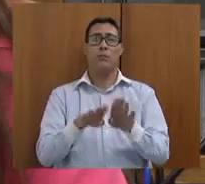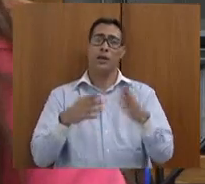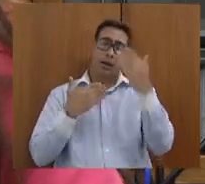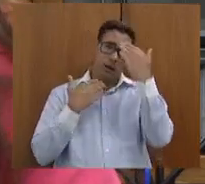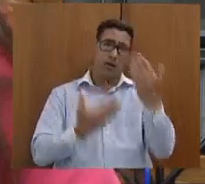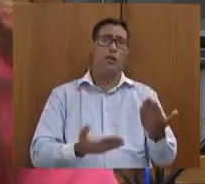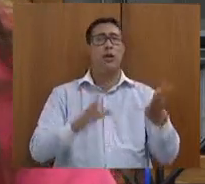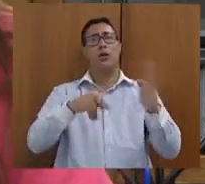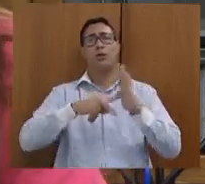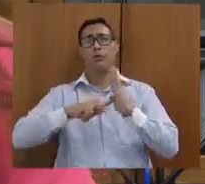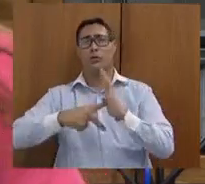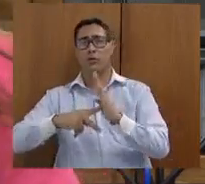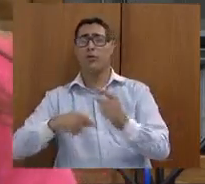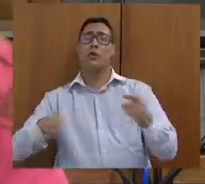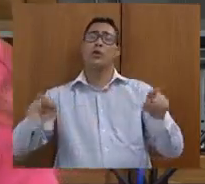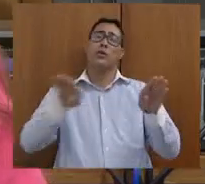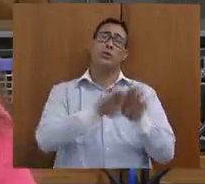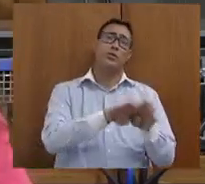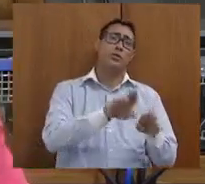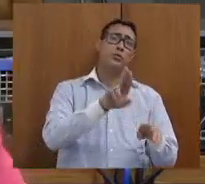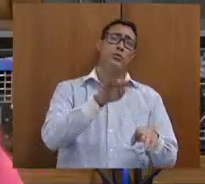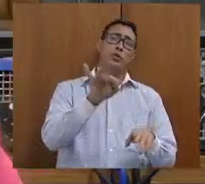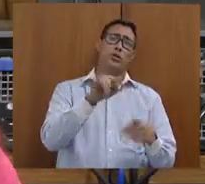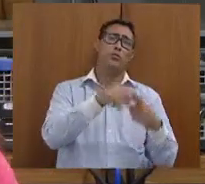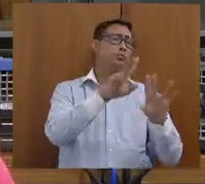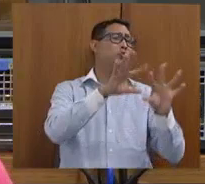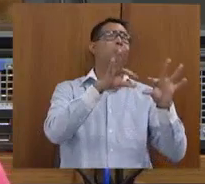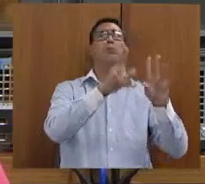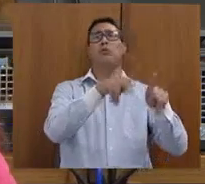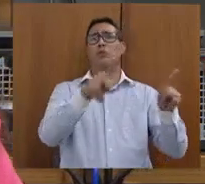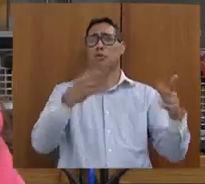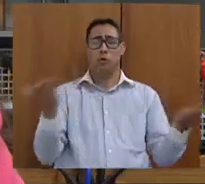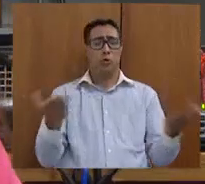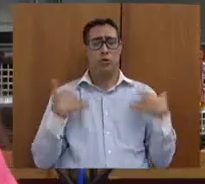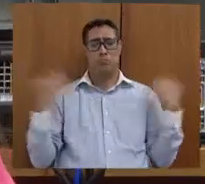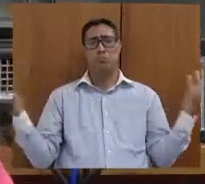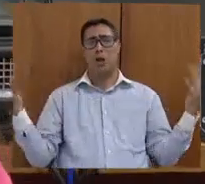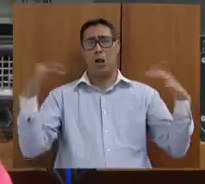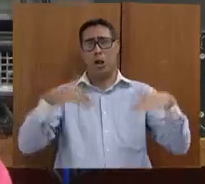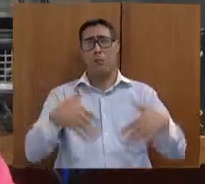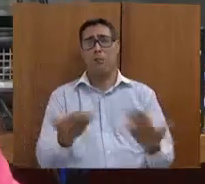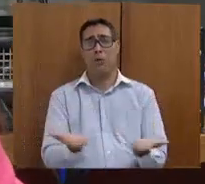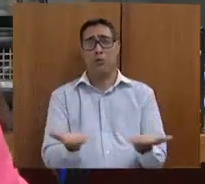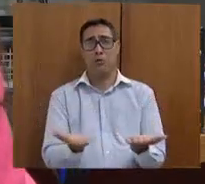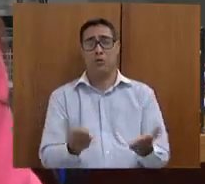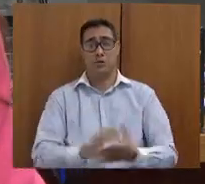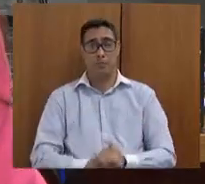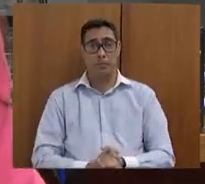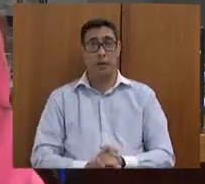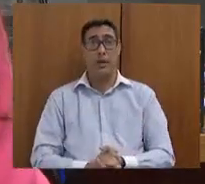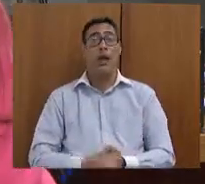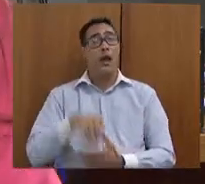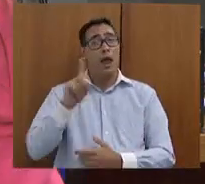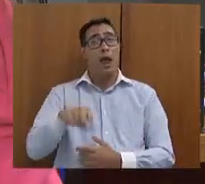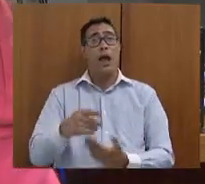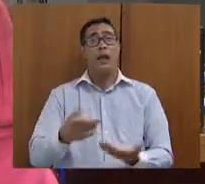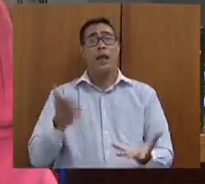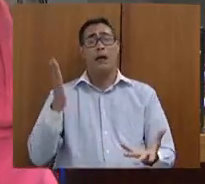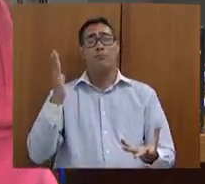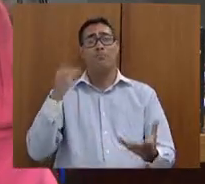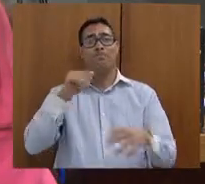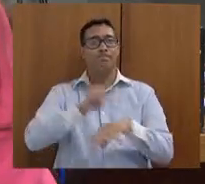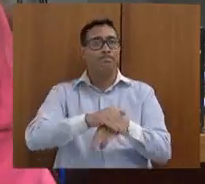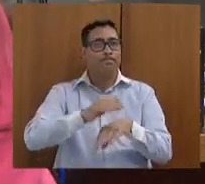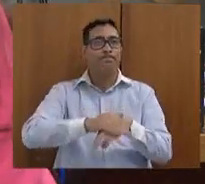sindiu a todos os professores todos mobilizados que participaram dessa Audiência hoje dizer que essa é uma das pastas mais centrais